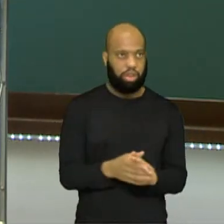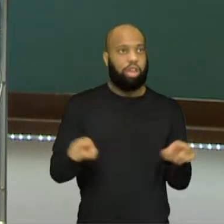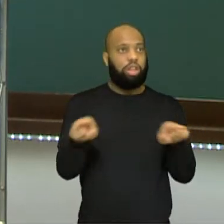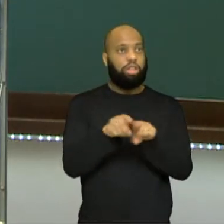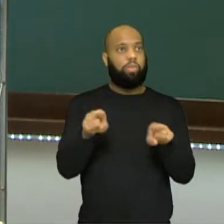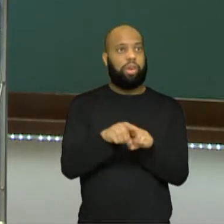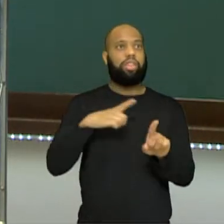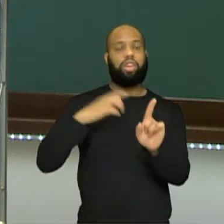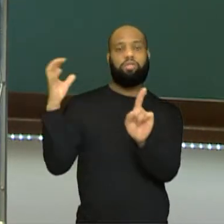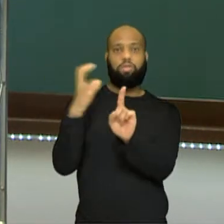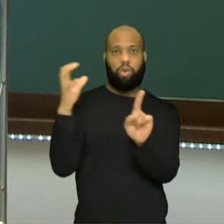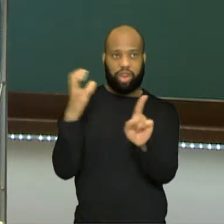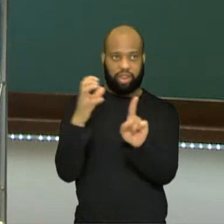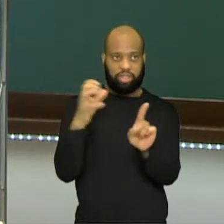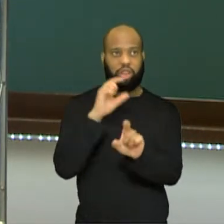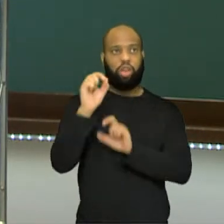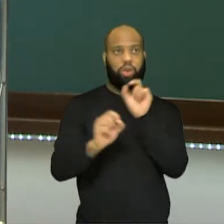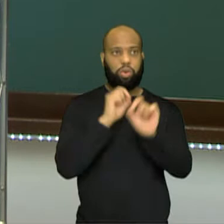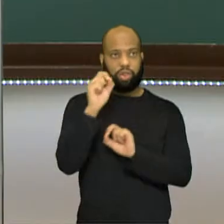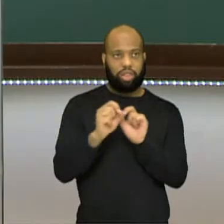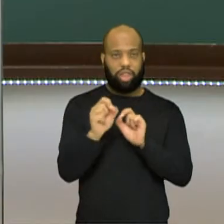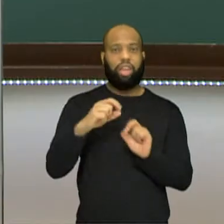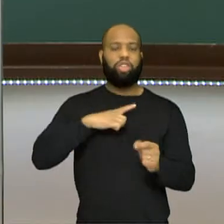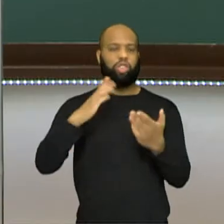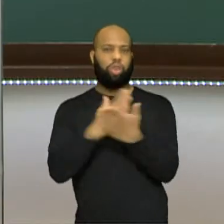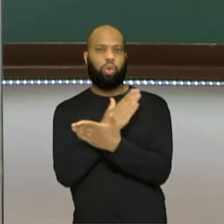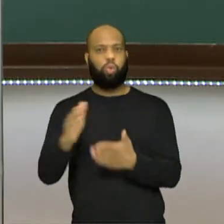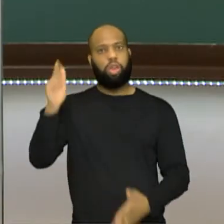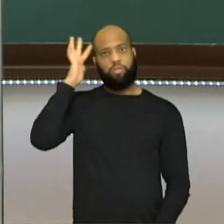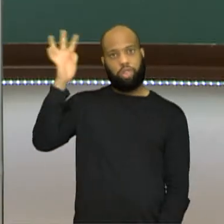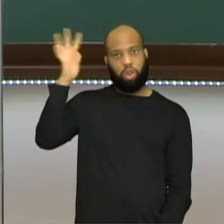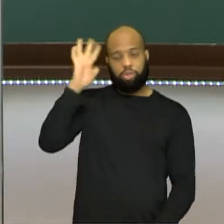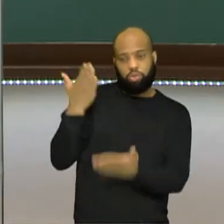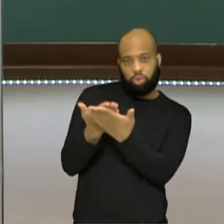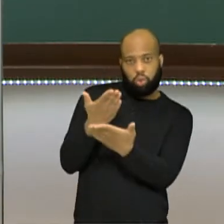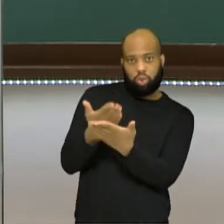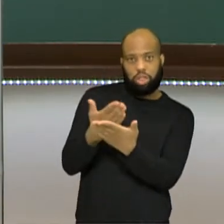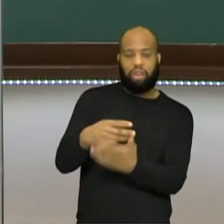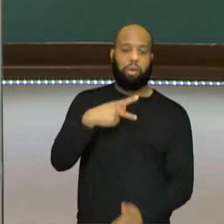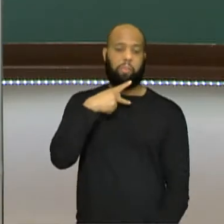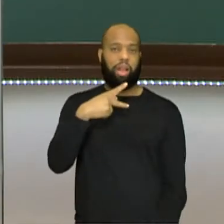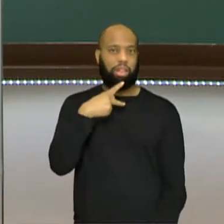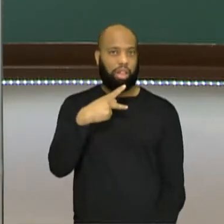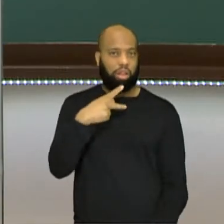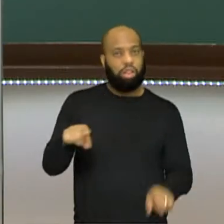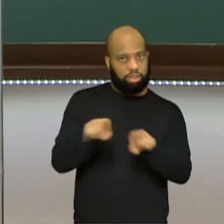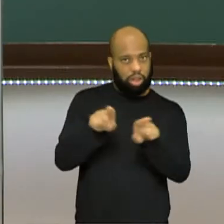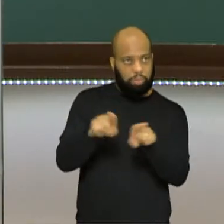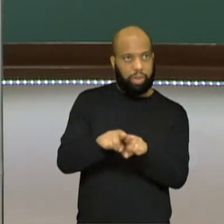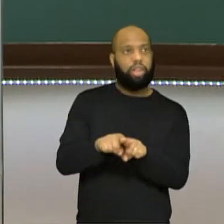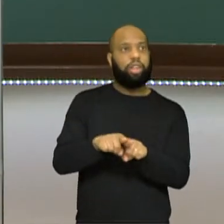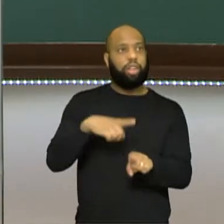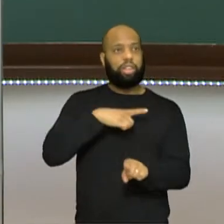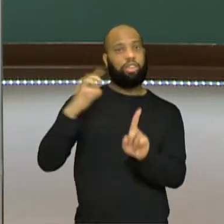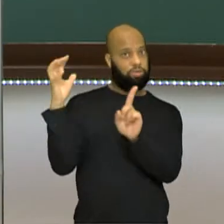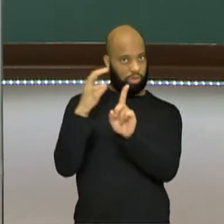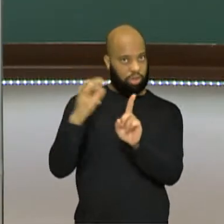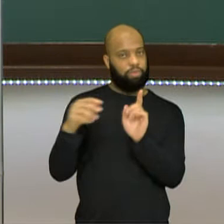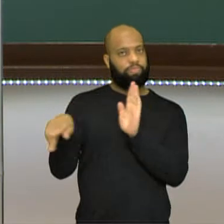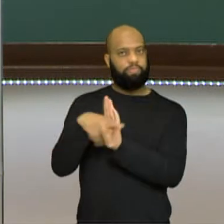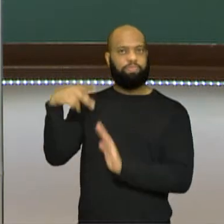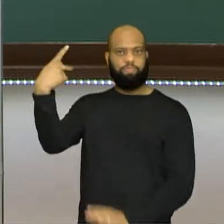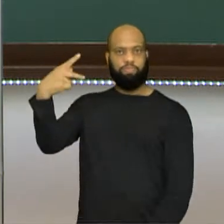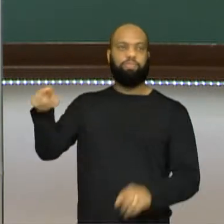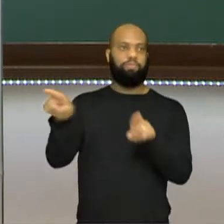aqui influências neoplatônicas, ou seja, pessoas, filósofos que estudam o platonismo e que vão trazer essa